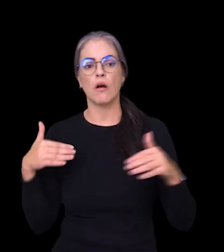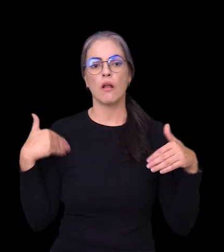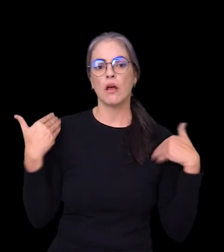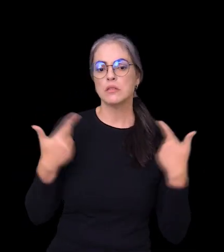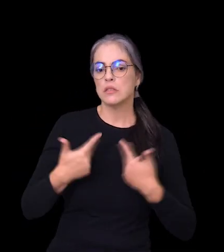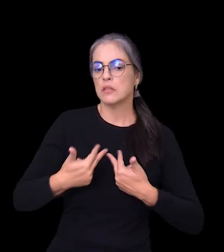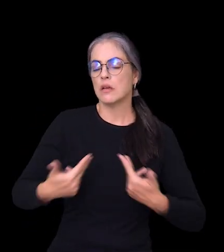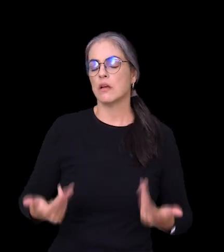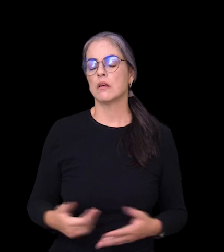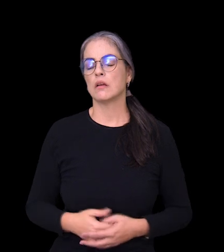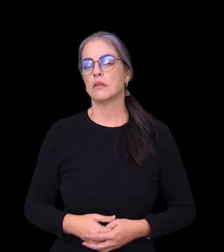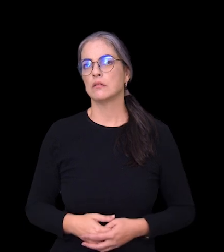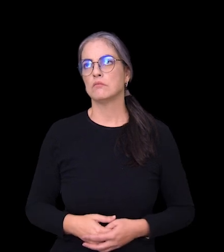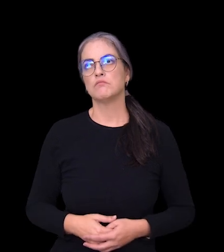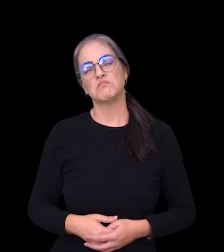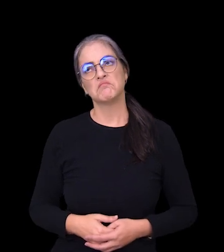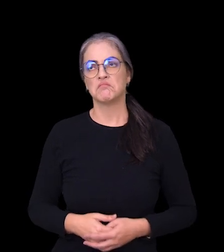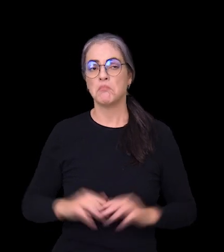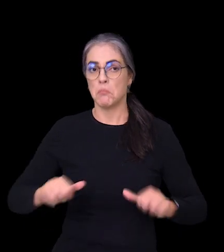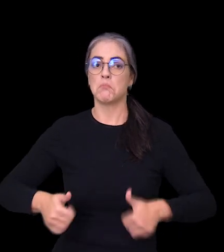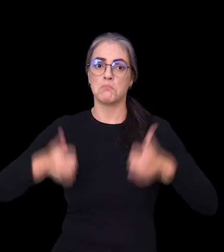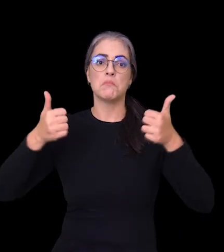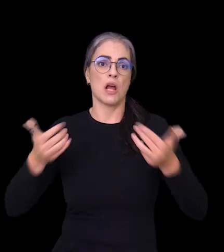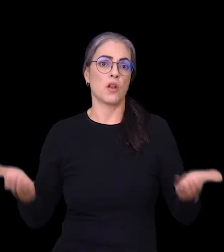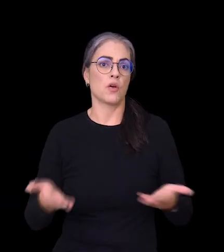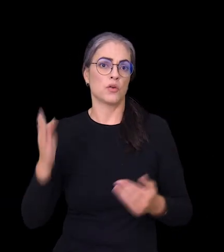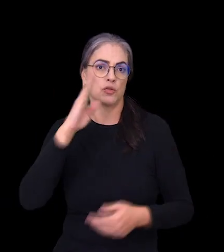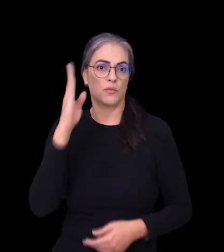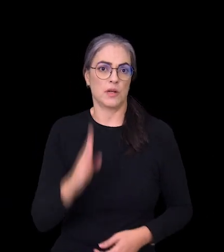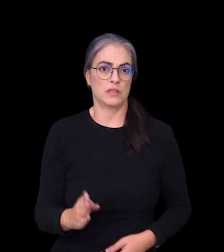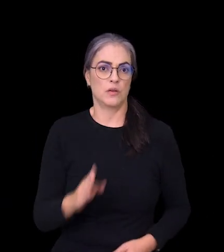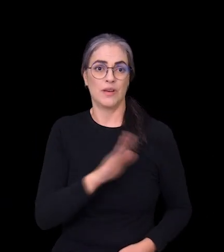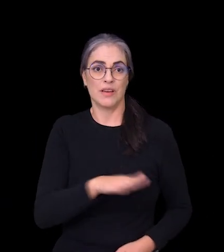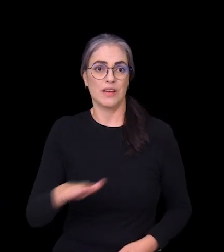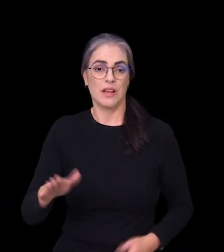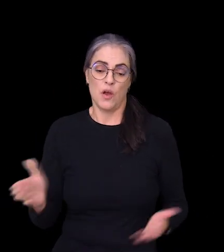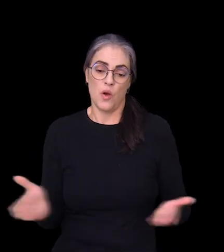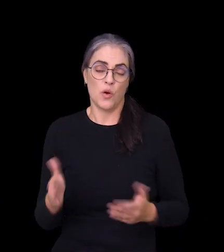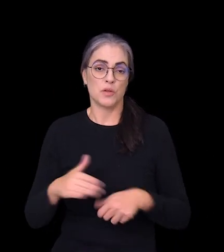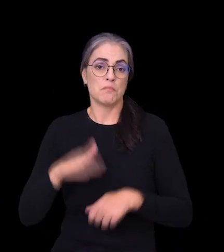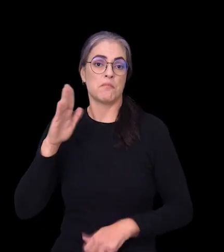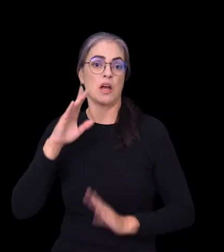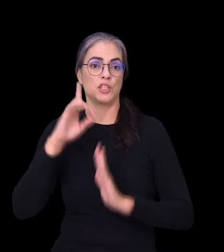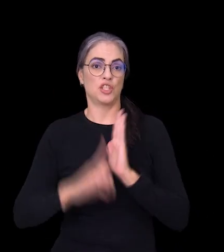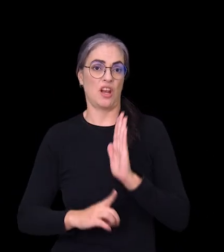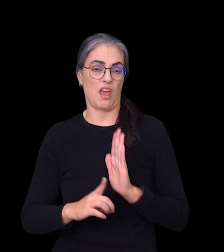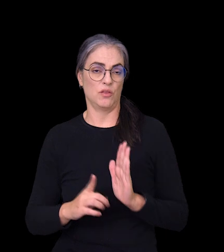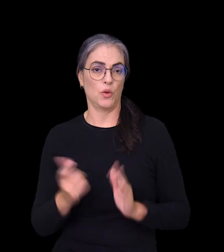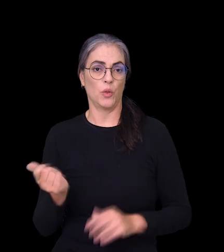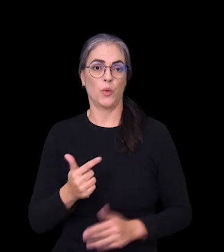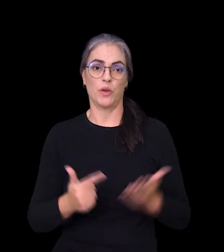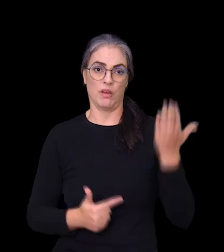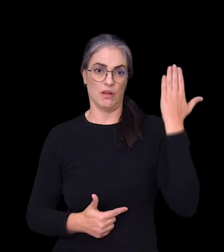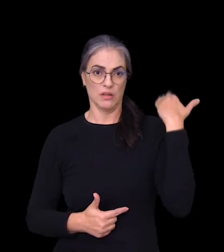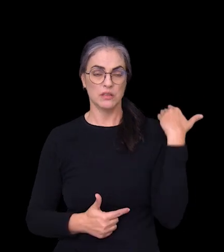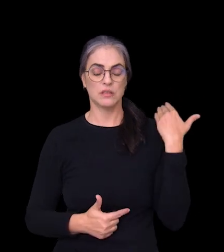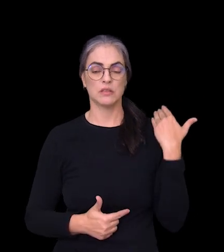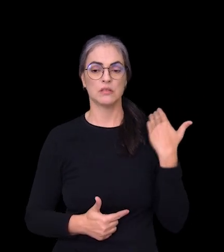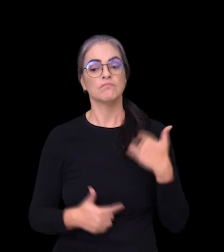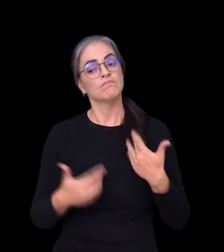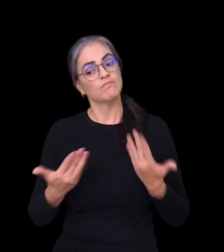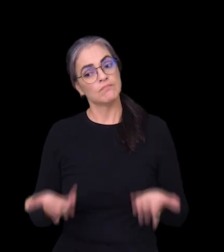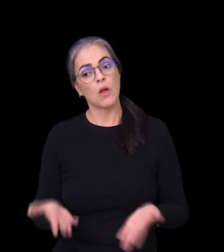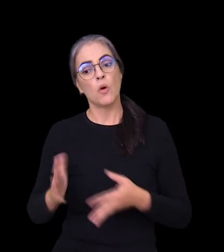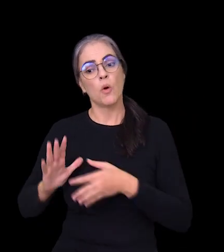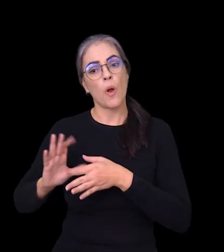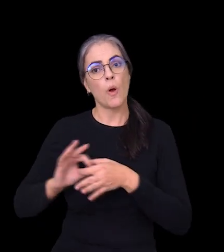Brasil. As crianças hoje têm mais acesso à educação do que tinham previamente. Então, a gente tem um ambiente que é um